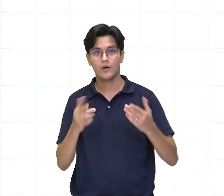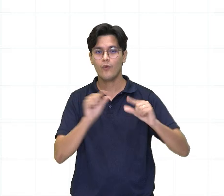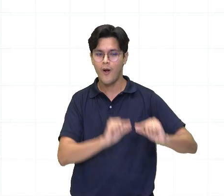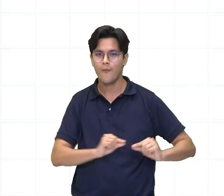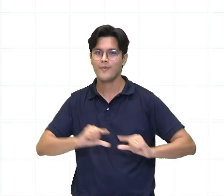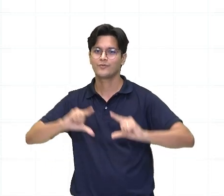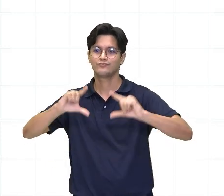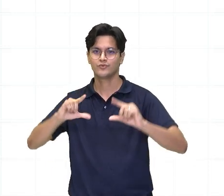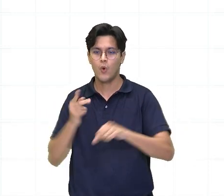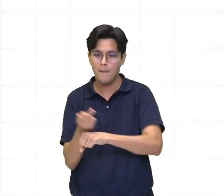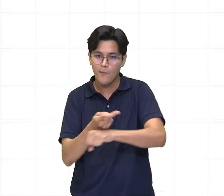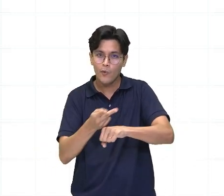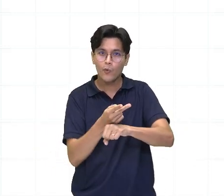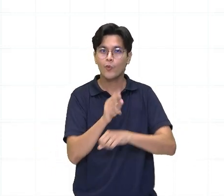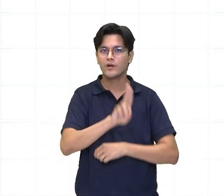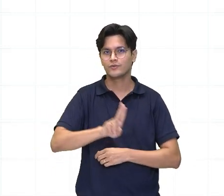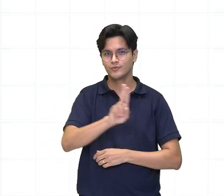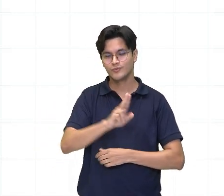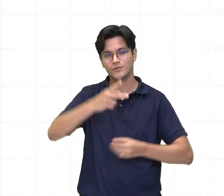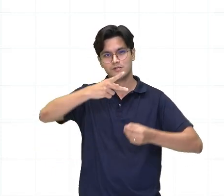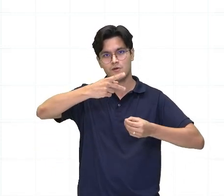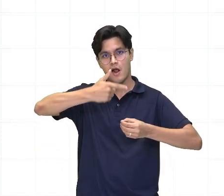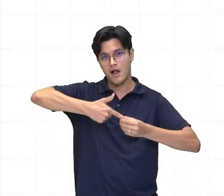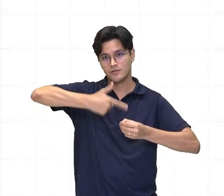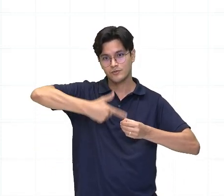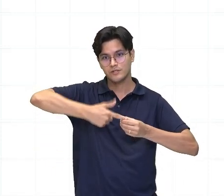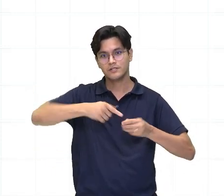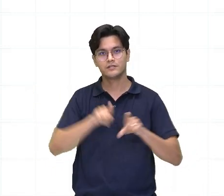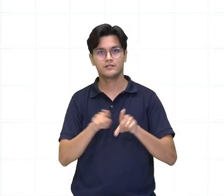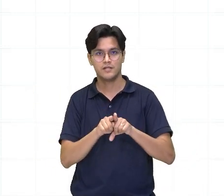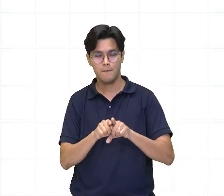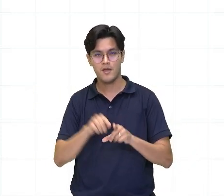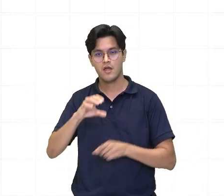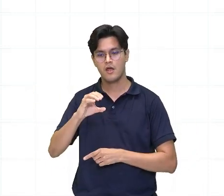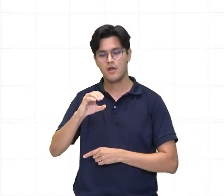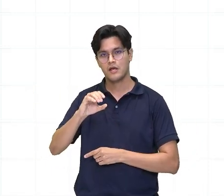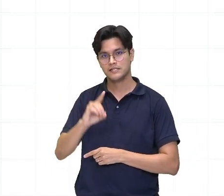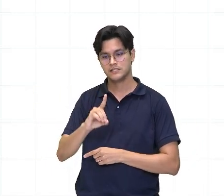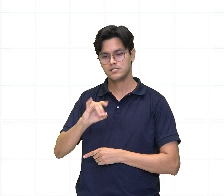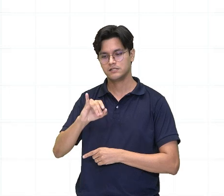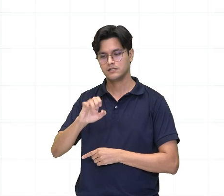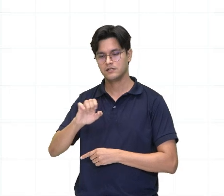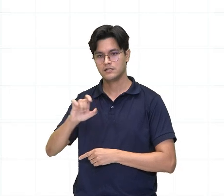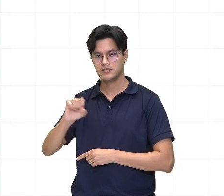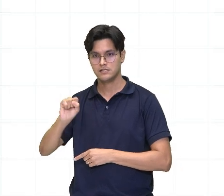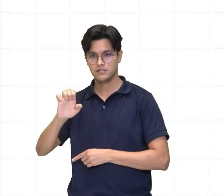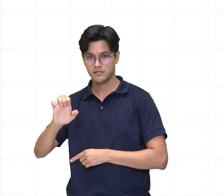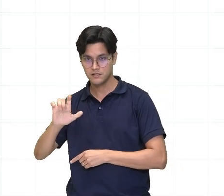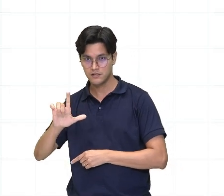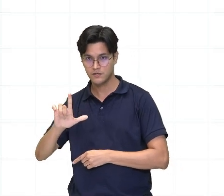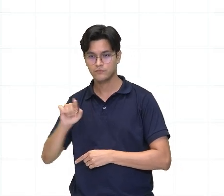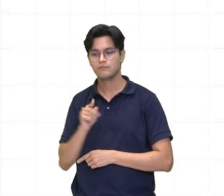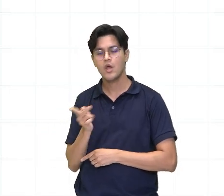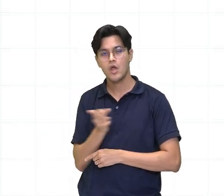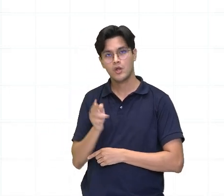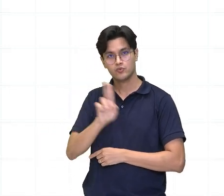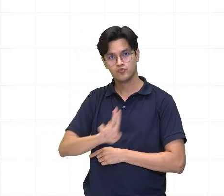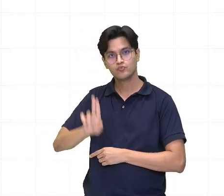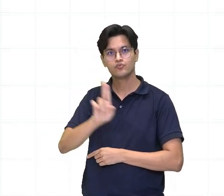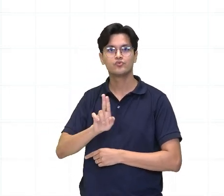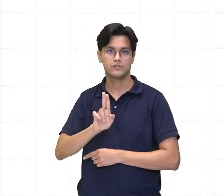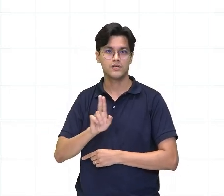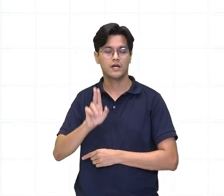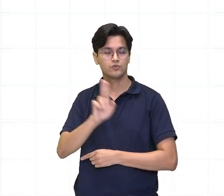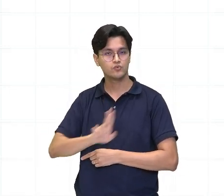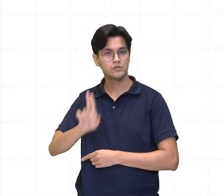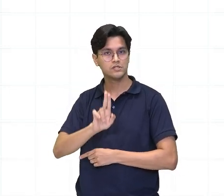diesel, ambos feitos a partir, né, dos combustíveis fósseis. E a termodinâmica nos nossos automóveis, ela